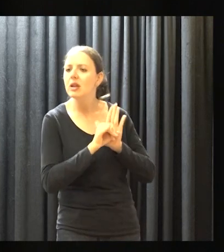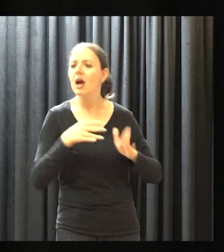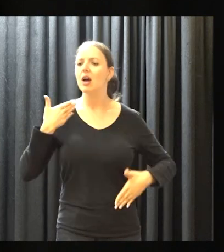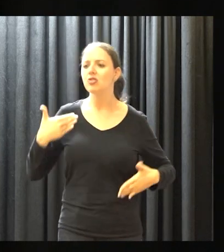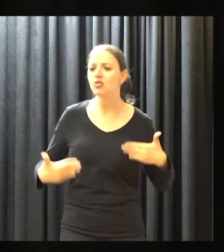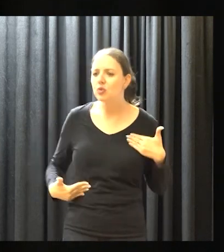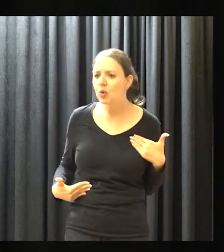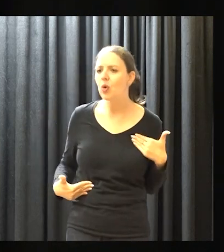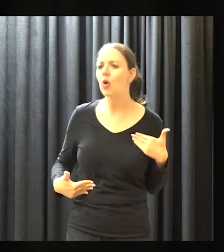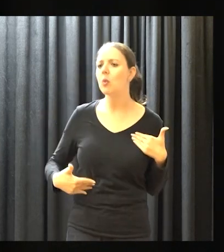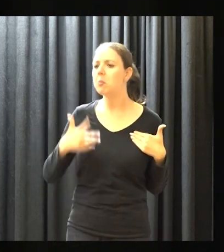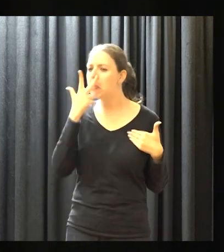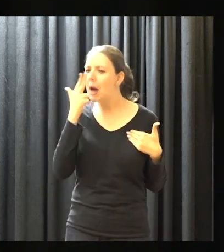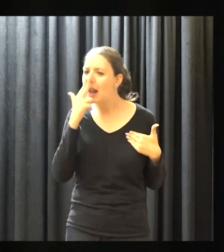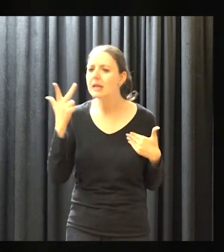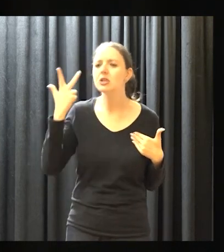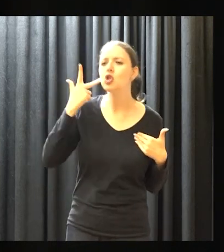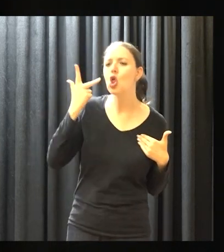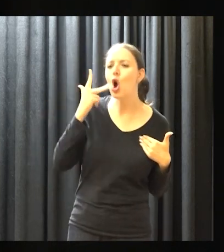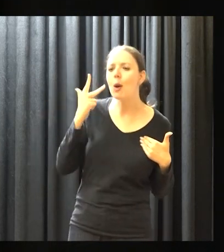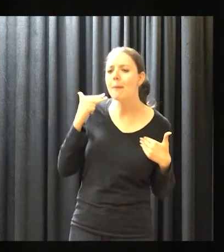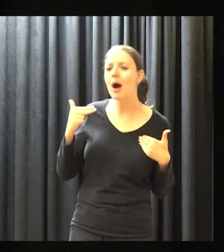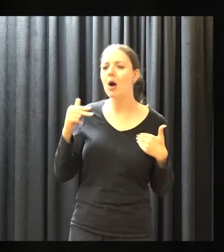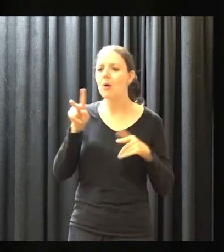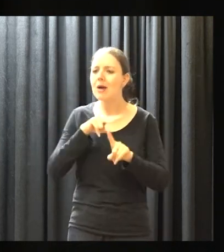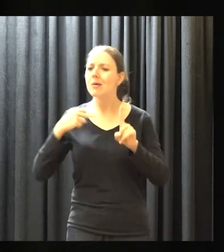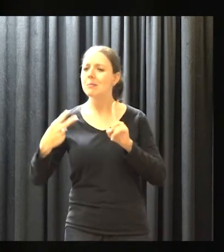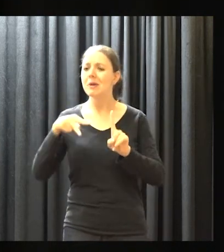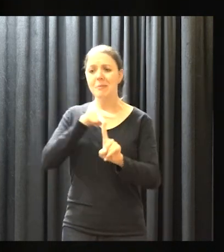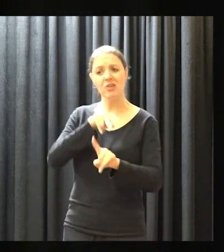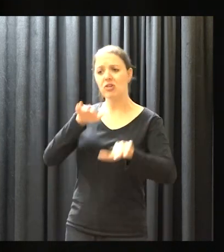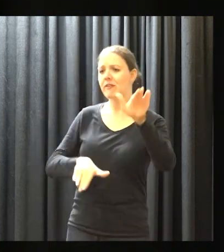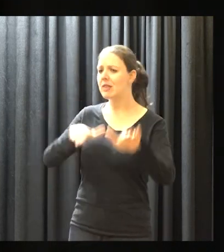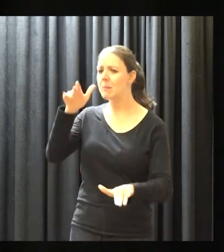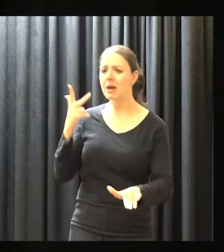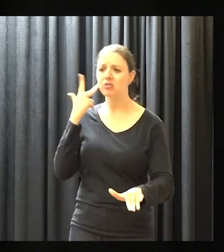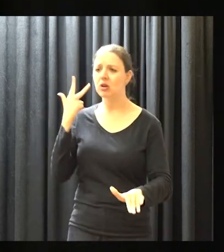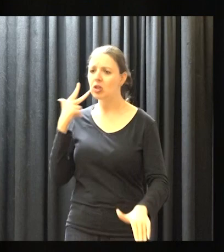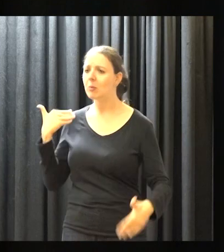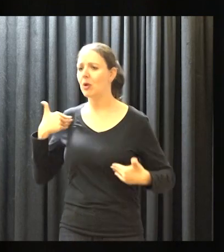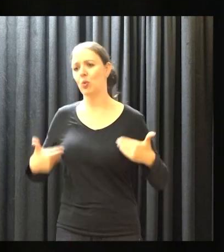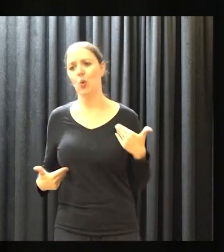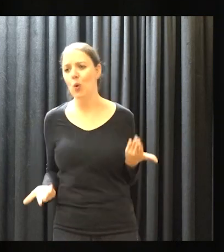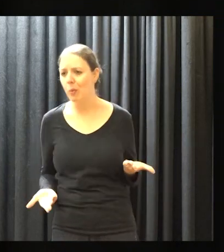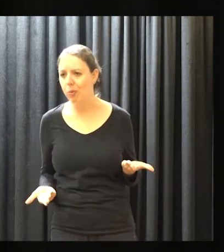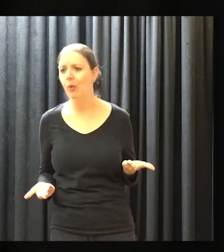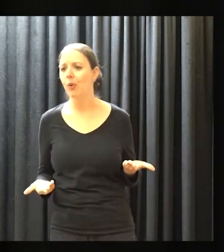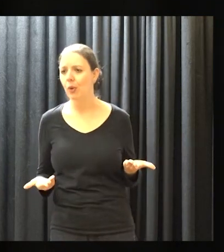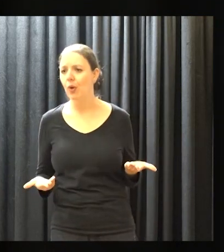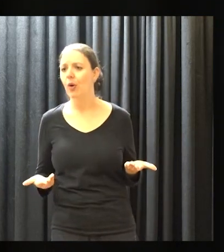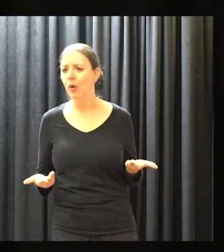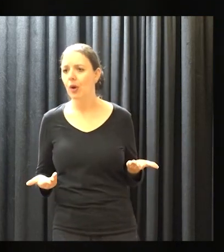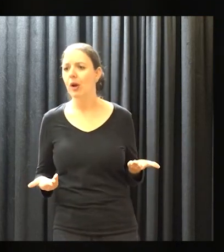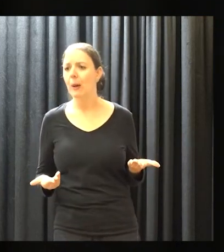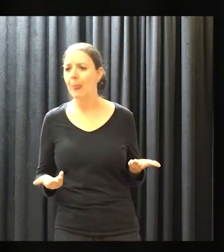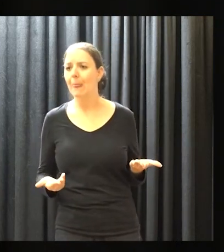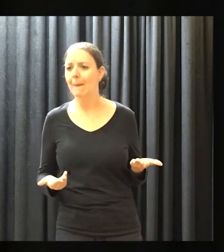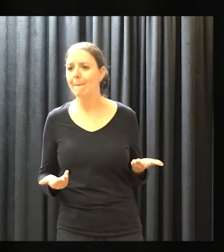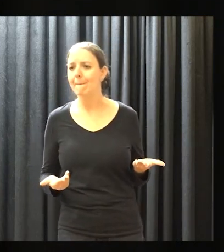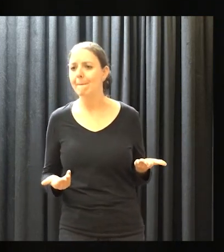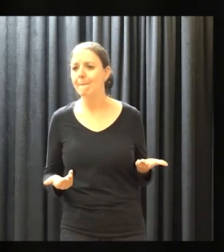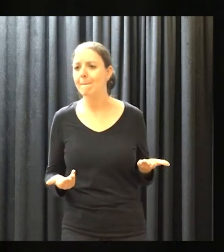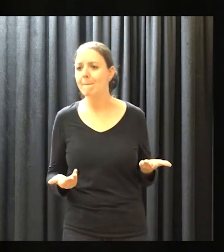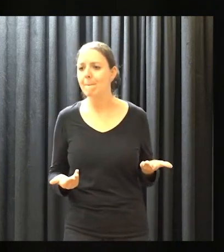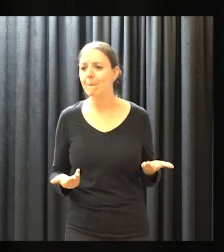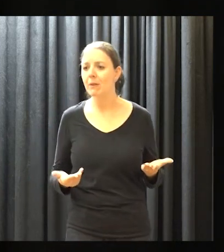Repente, também, se demanda que as pessoas devem ser corpo infirme para os outros e outras e outras.